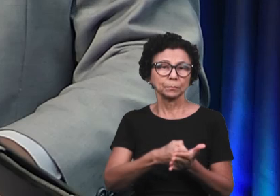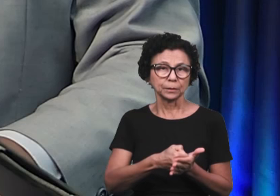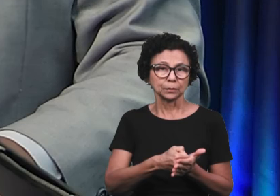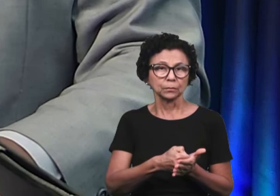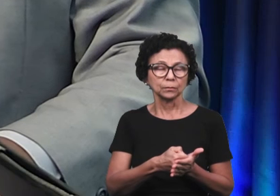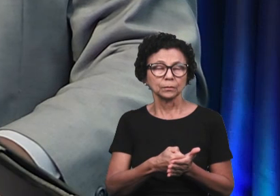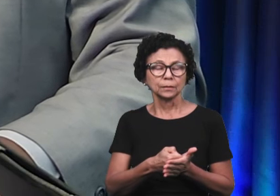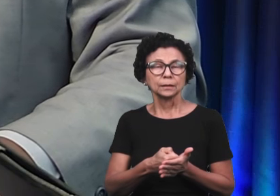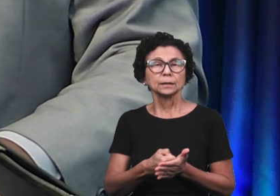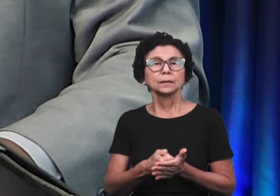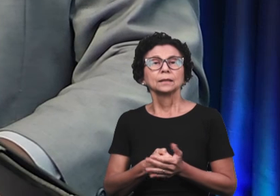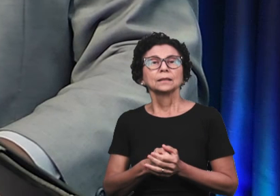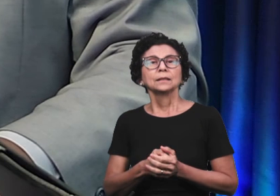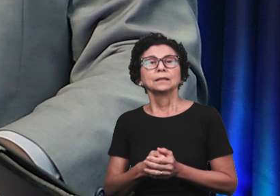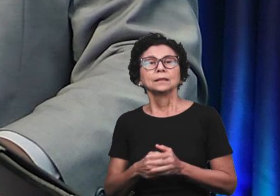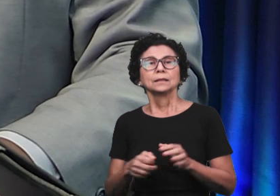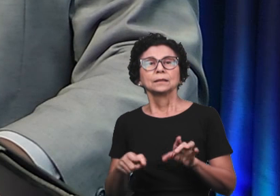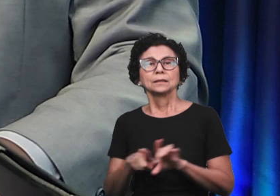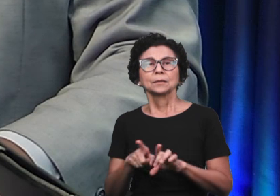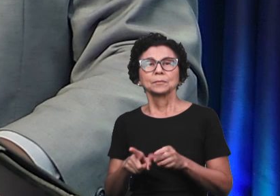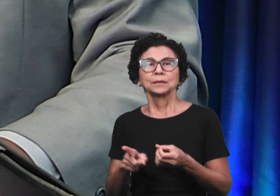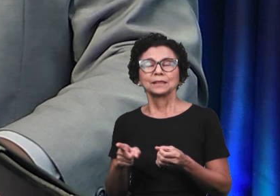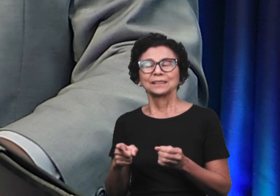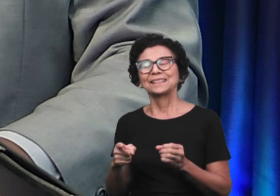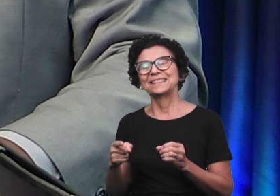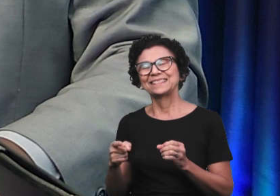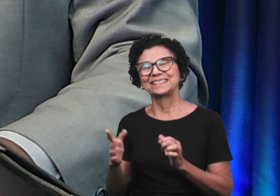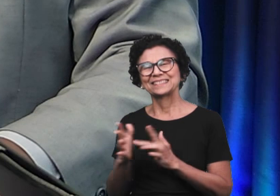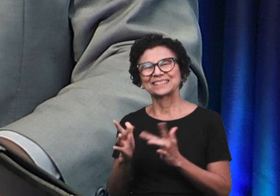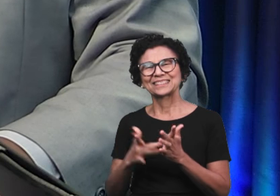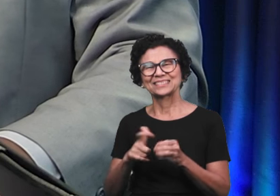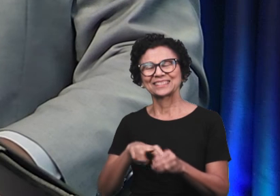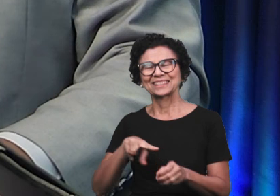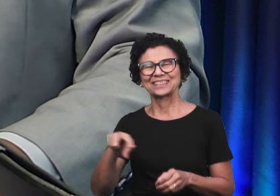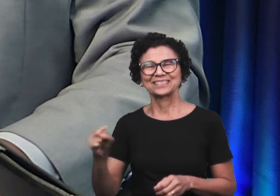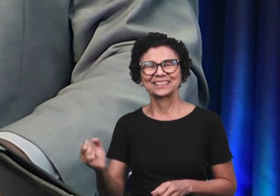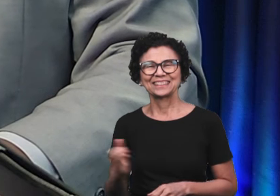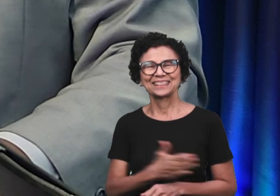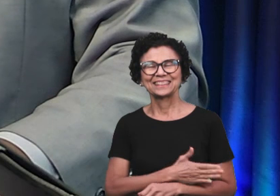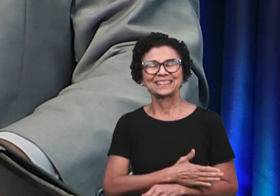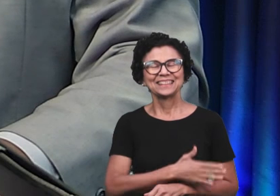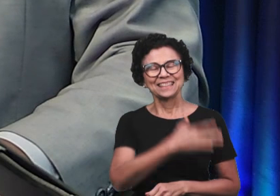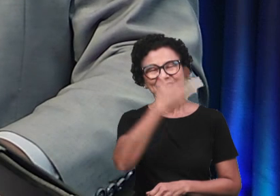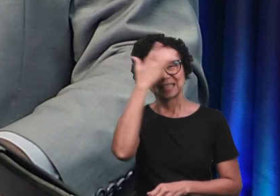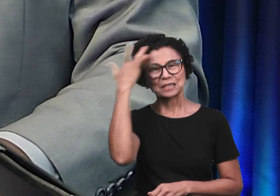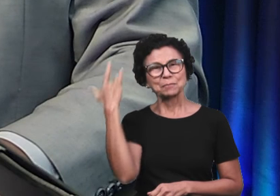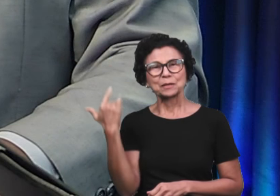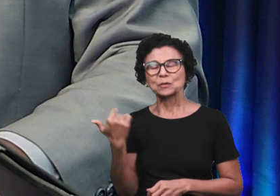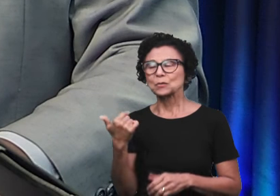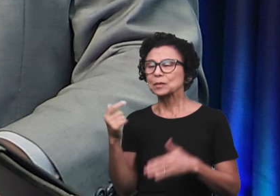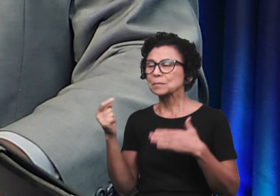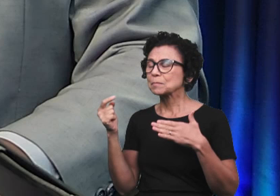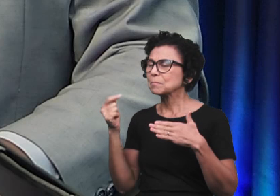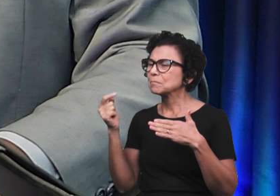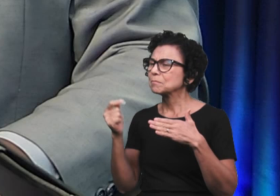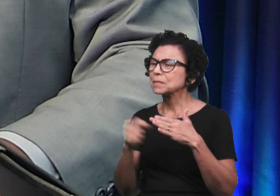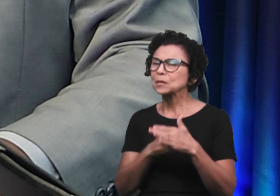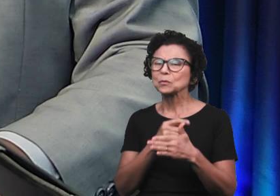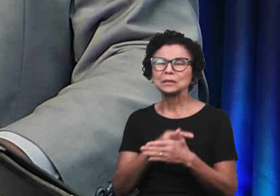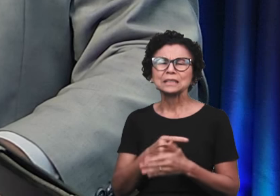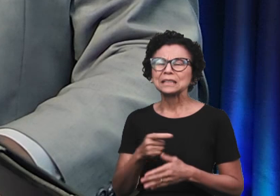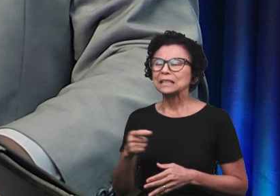gente pergunta o que é que os crentes ficam fazendo na igreja todo dia. É isso aqui, conversando sobre o nosso